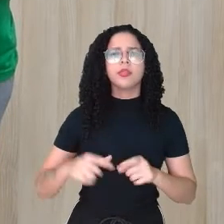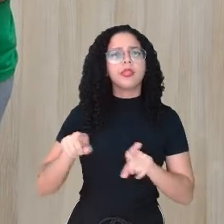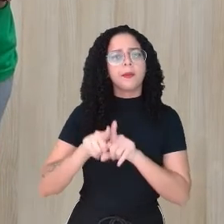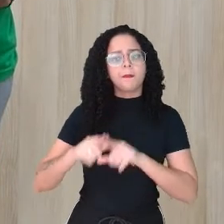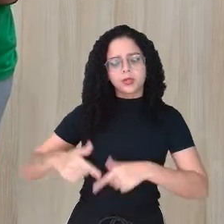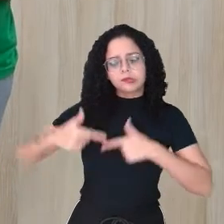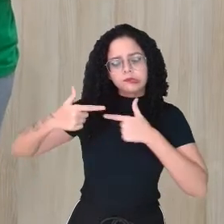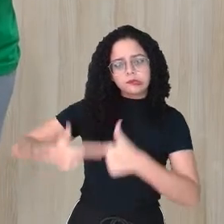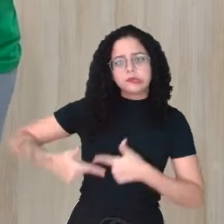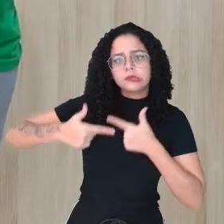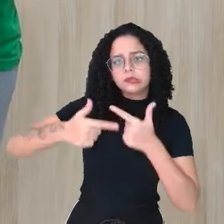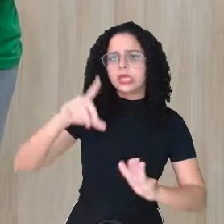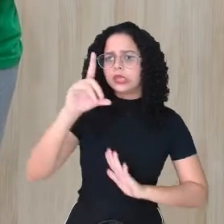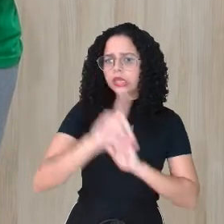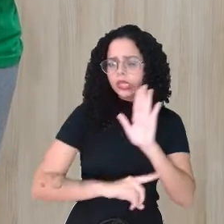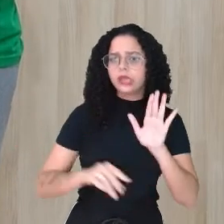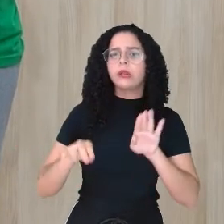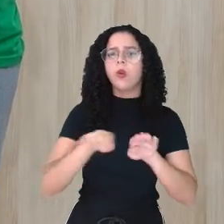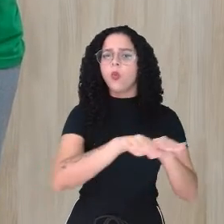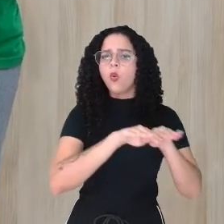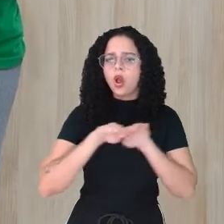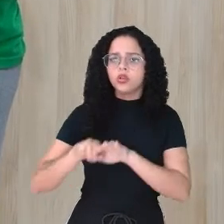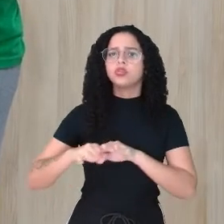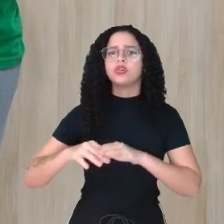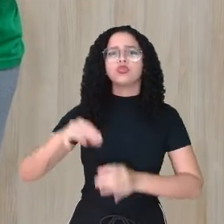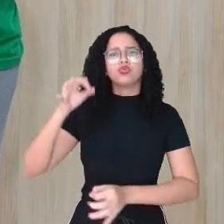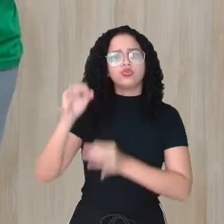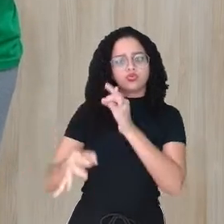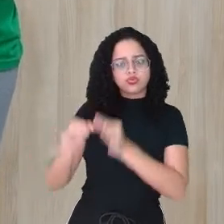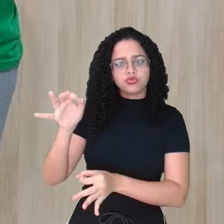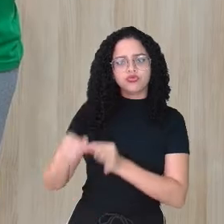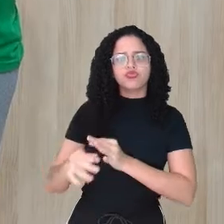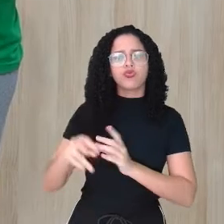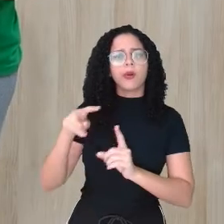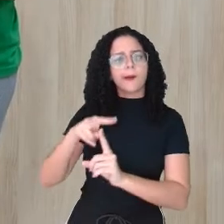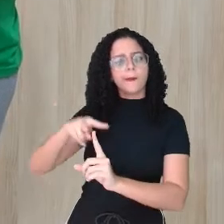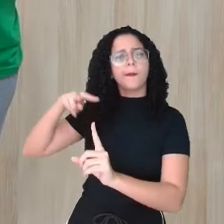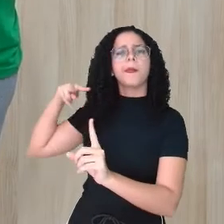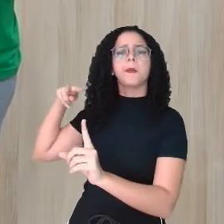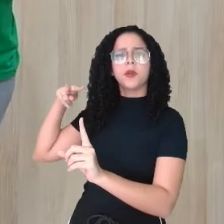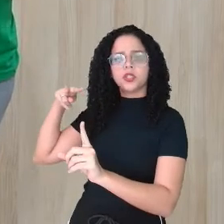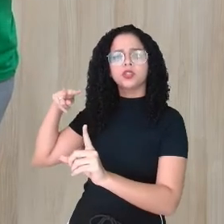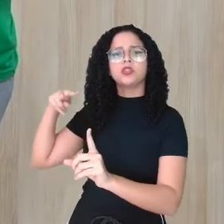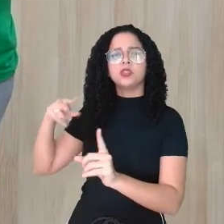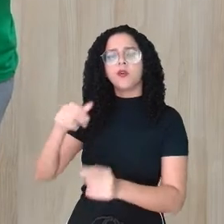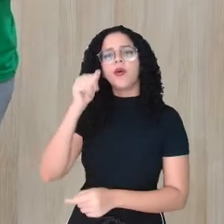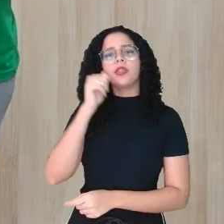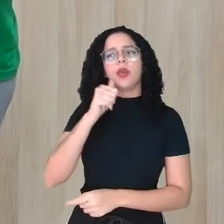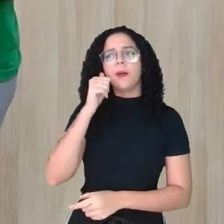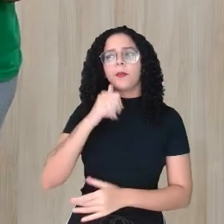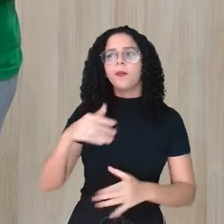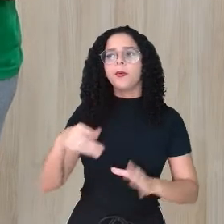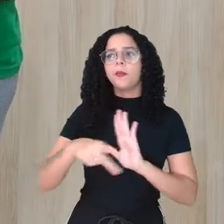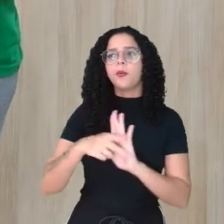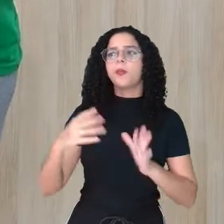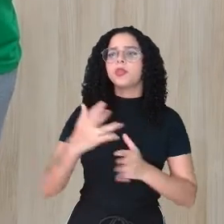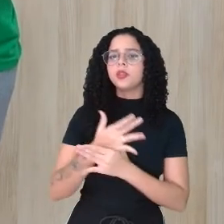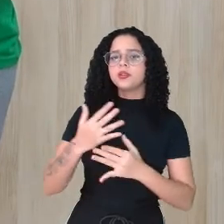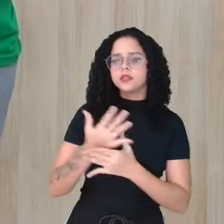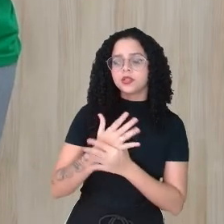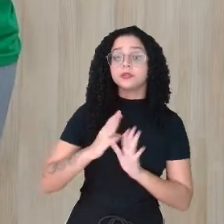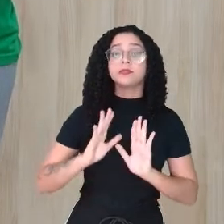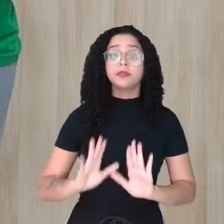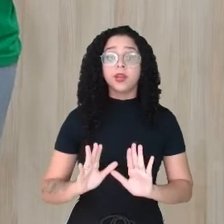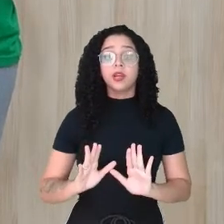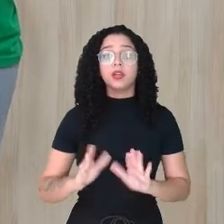por direitos, por igualdade, né, por justiça, na perspectiva muito ali das mulheres da cidade.